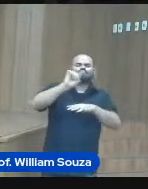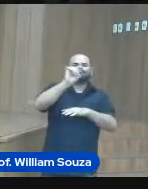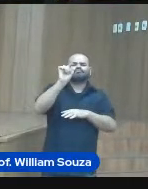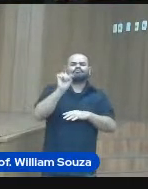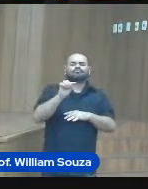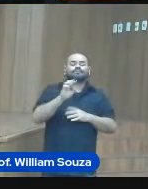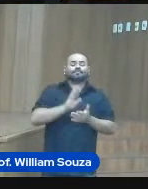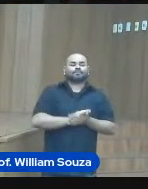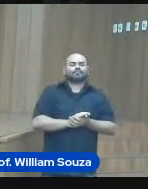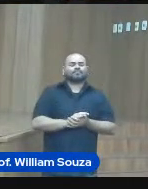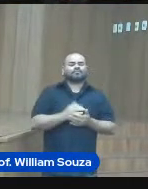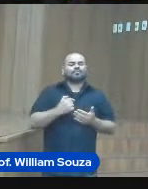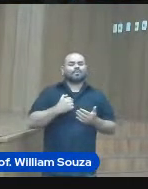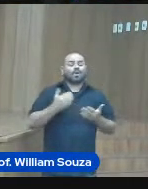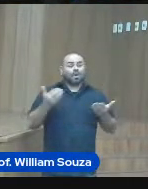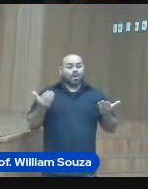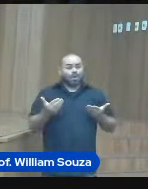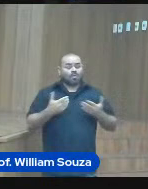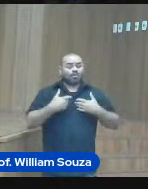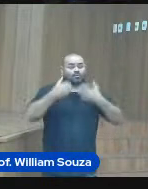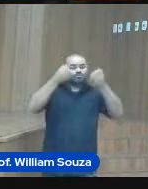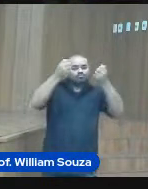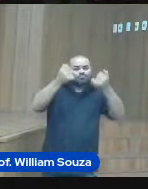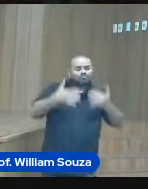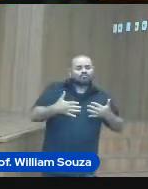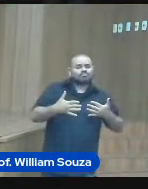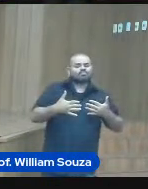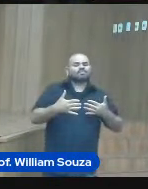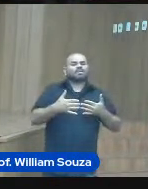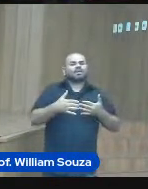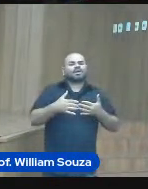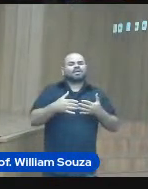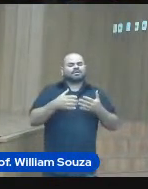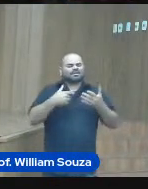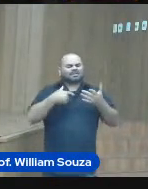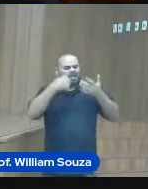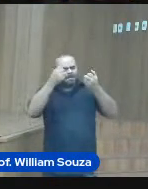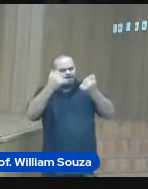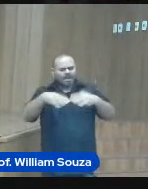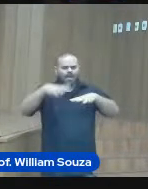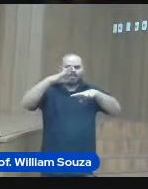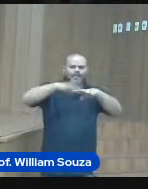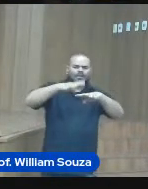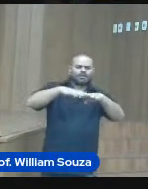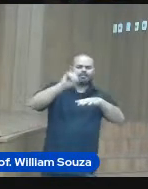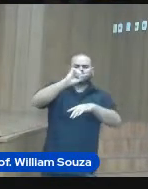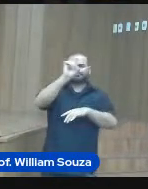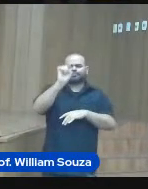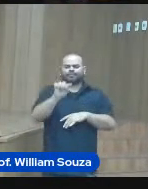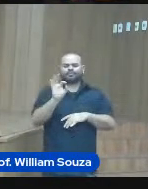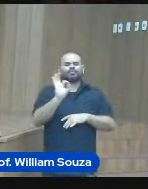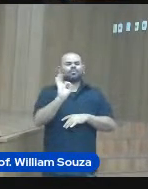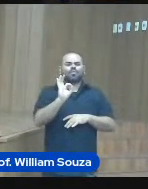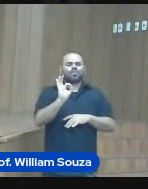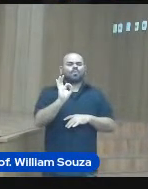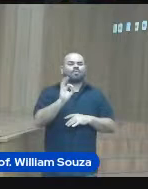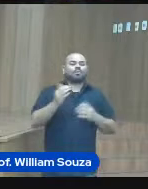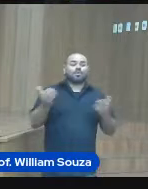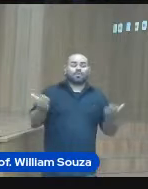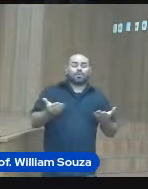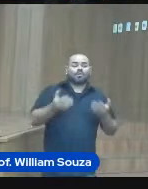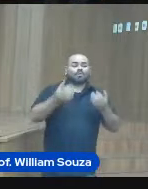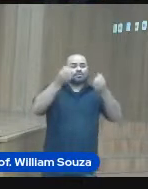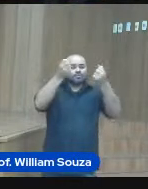fala, ela não vem falar sobre o que é matemática ou sobre o que deixa de ser. Eu queria falar com vocês